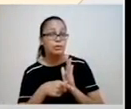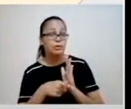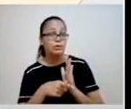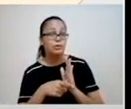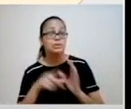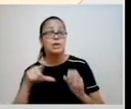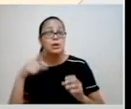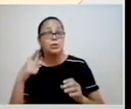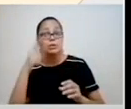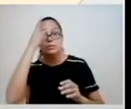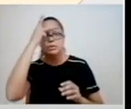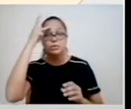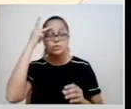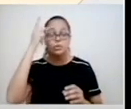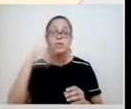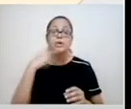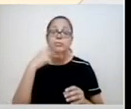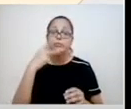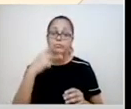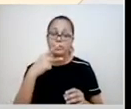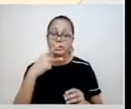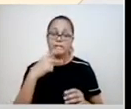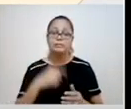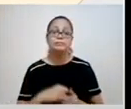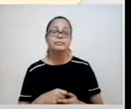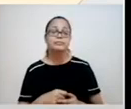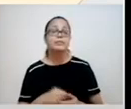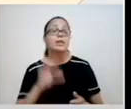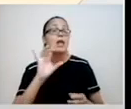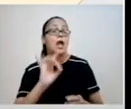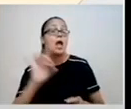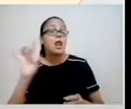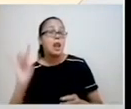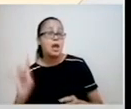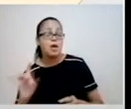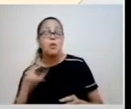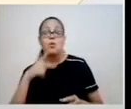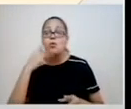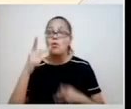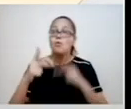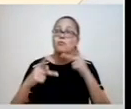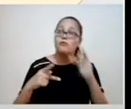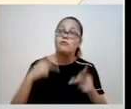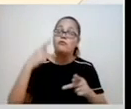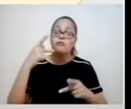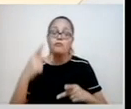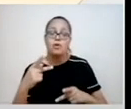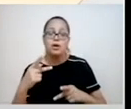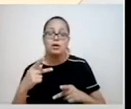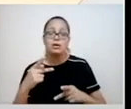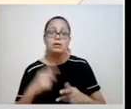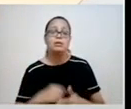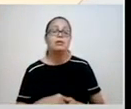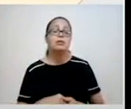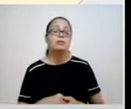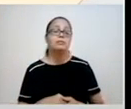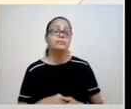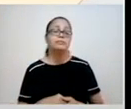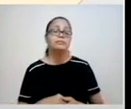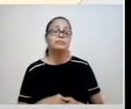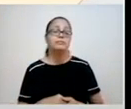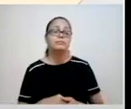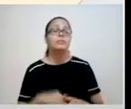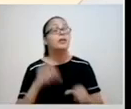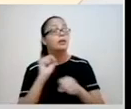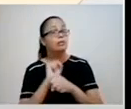ele. Né? Eu volto a falar, o turno volta para mim. Então cada vez que um fala, que alguém toma a palavra para si, que alguém vai falar, é